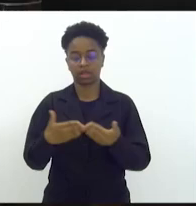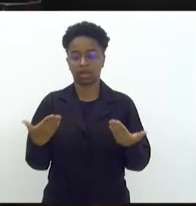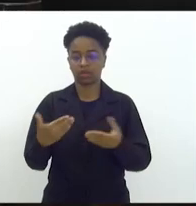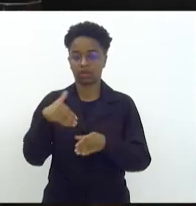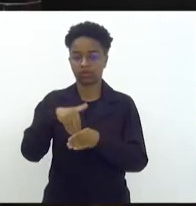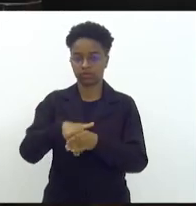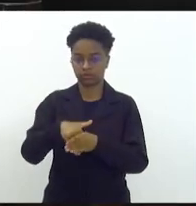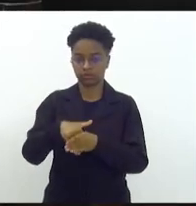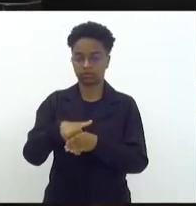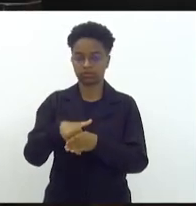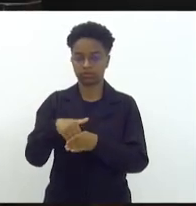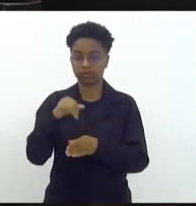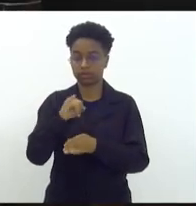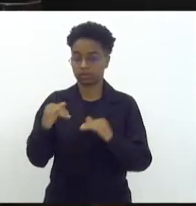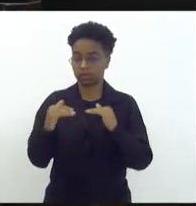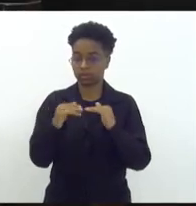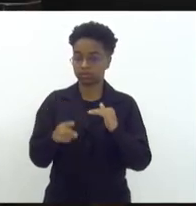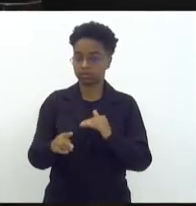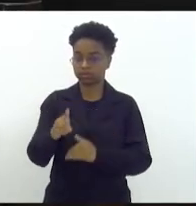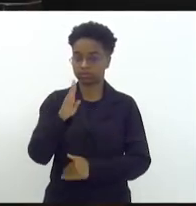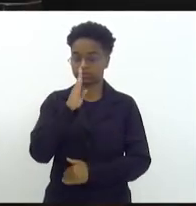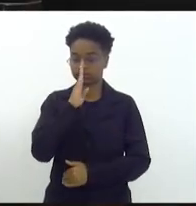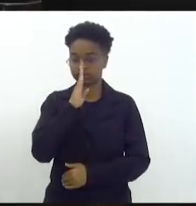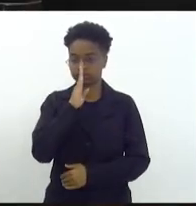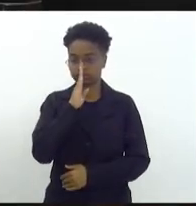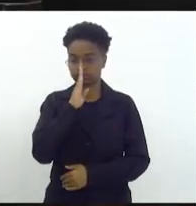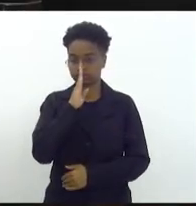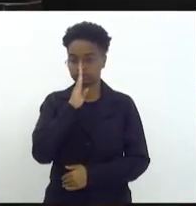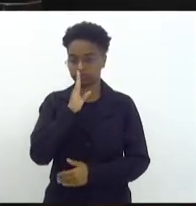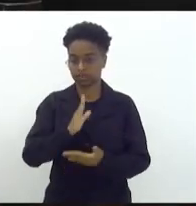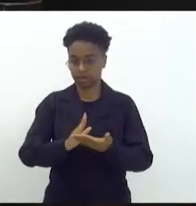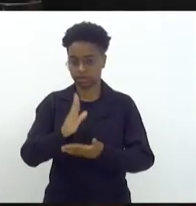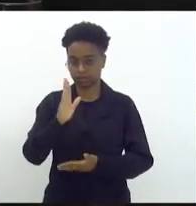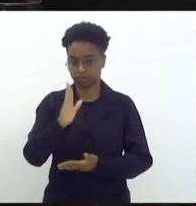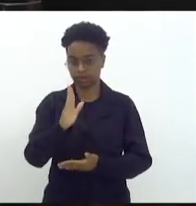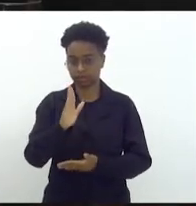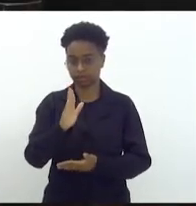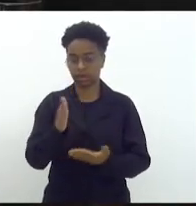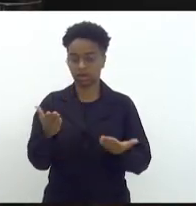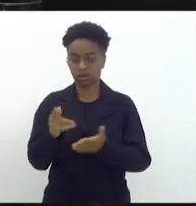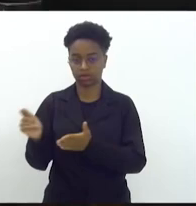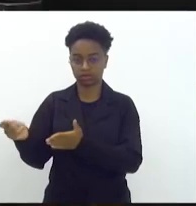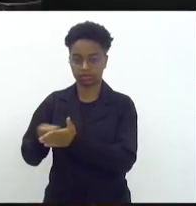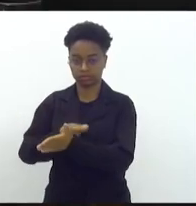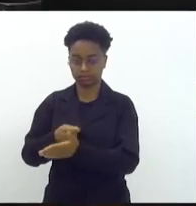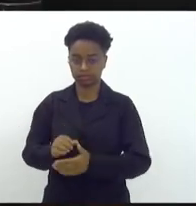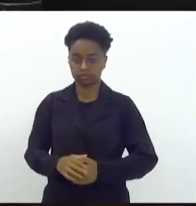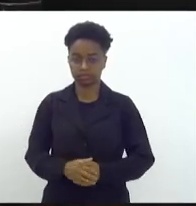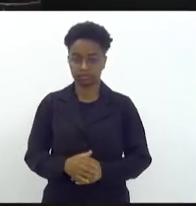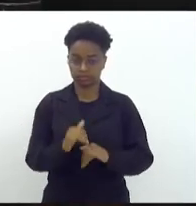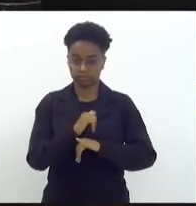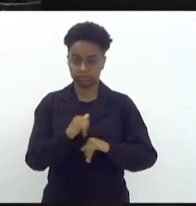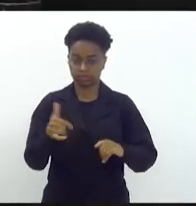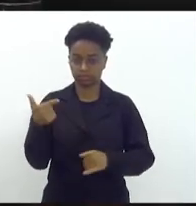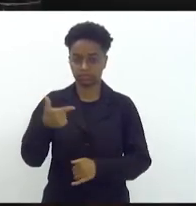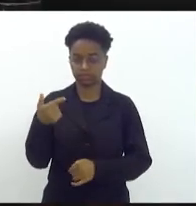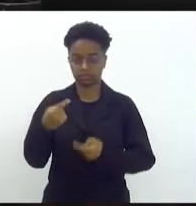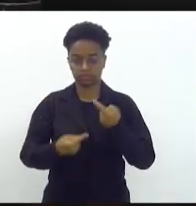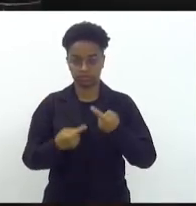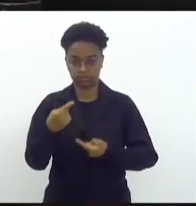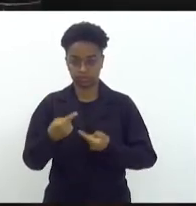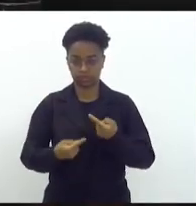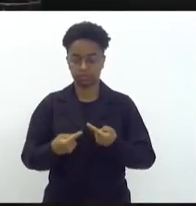votação. Os senhores que aprovam, permanecem como estão. Aprovado vai autógrafo. Anuncio em segunda discussão,